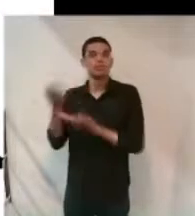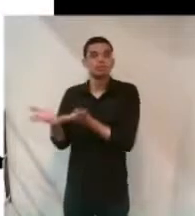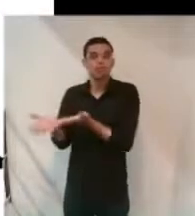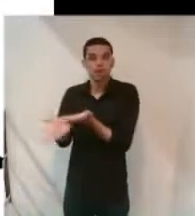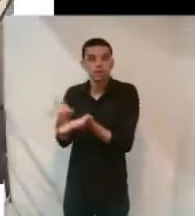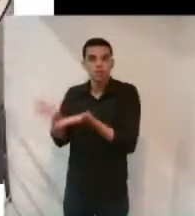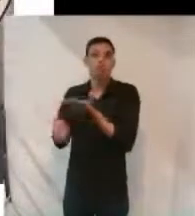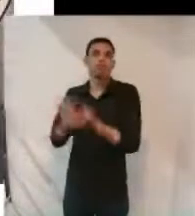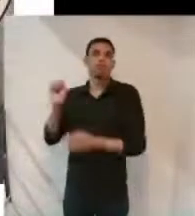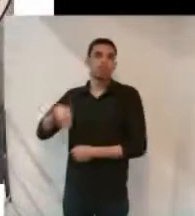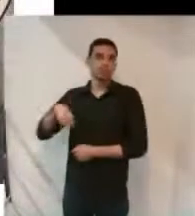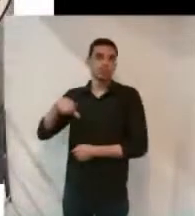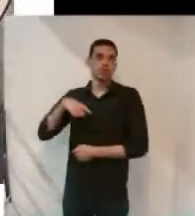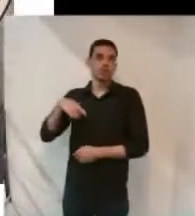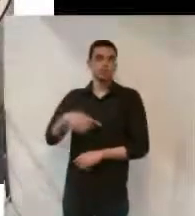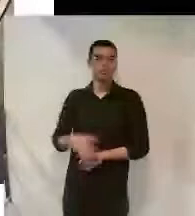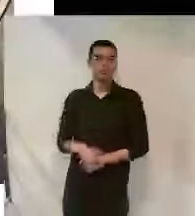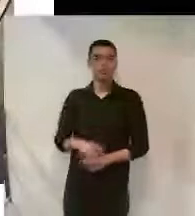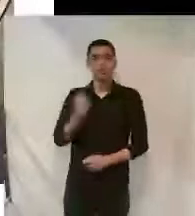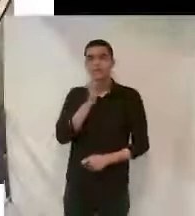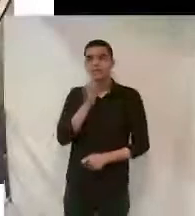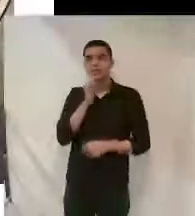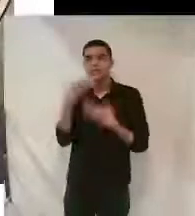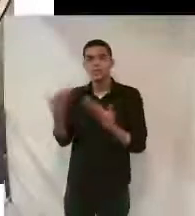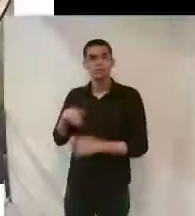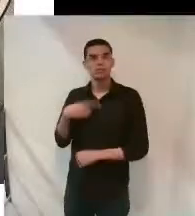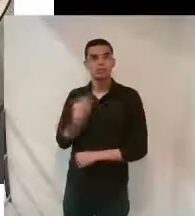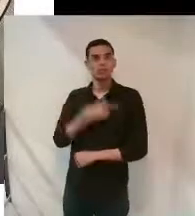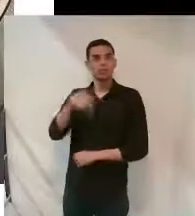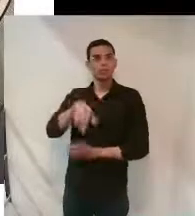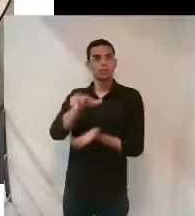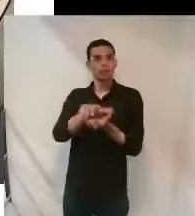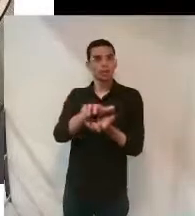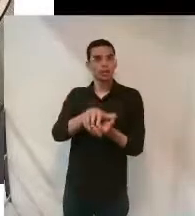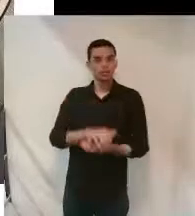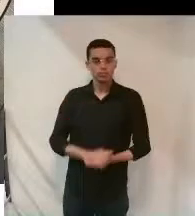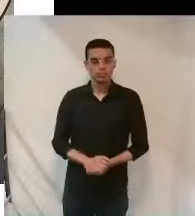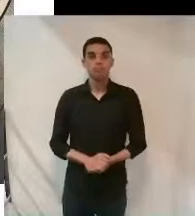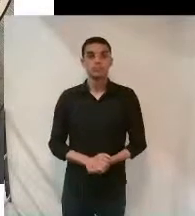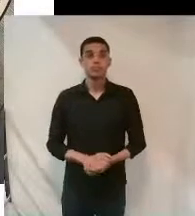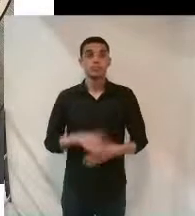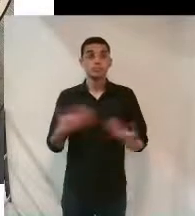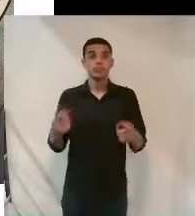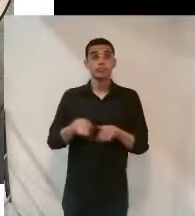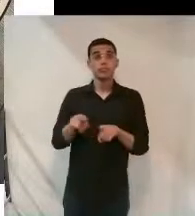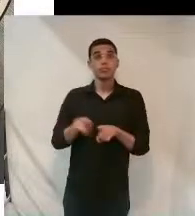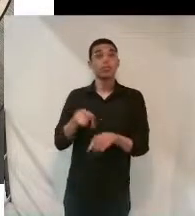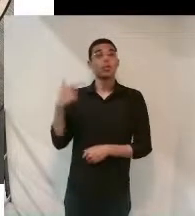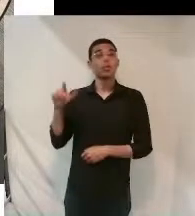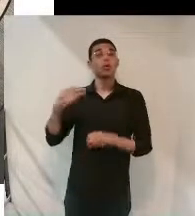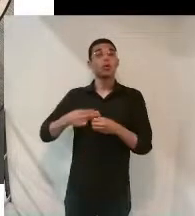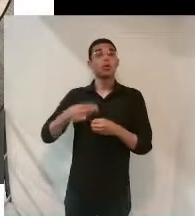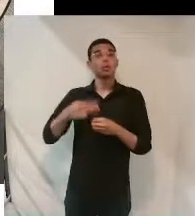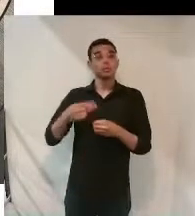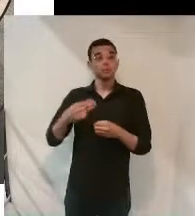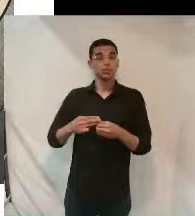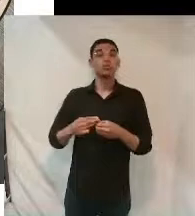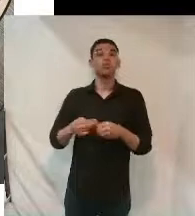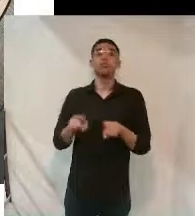também. Aqui temos outro município, Carnaubeira da Penha, que também encerrou os seus lixões, já